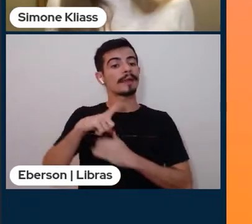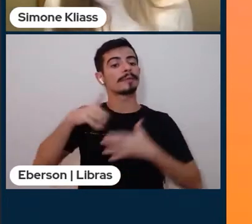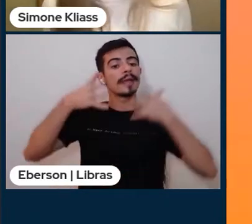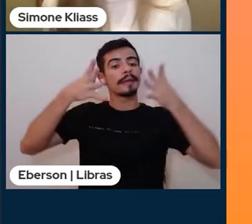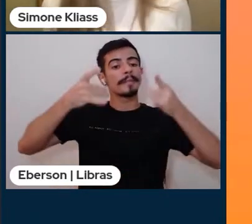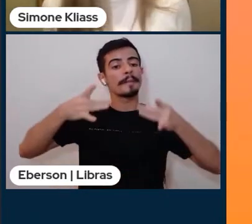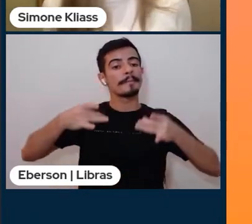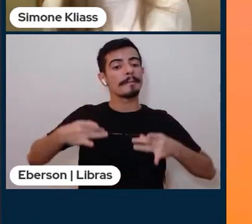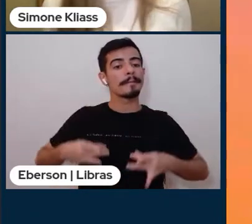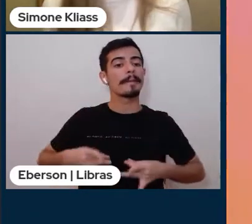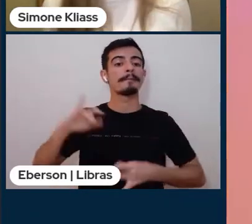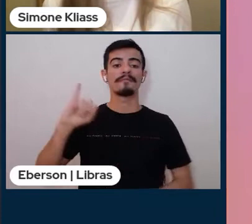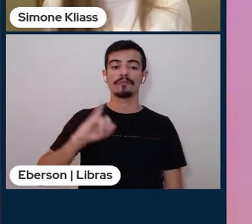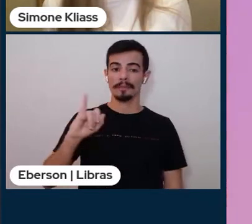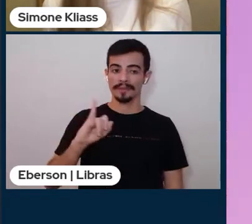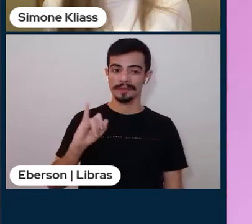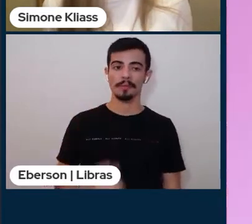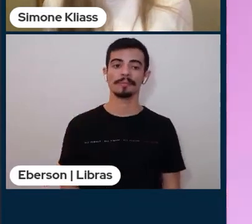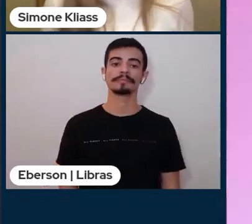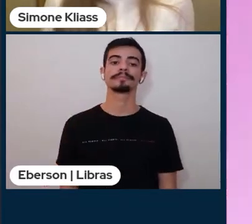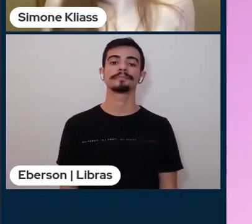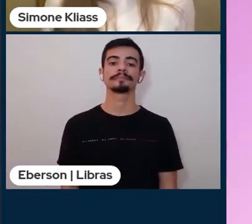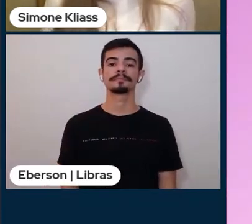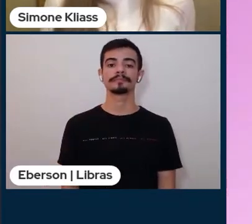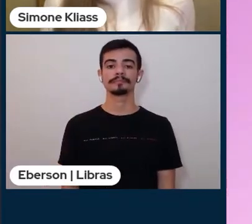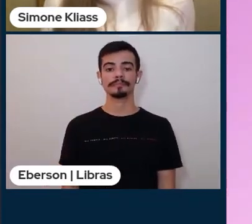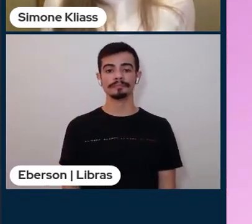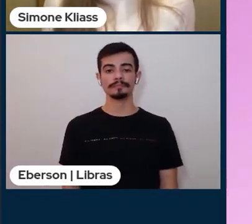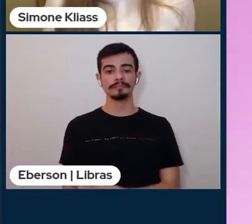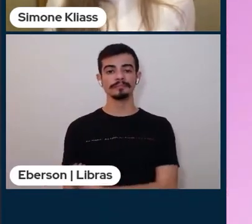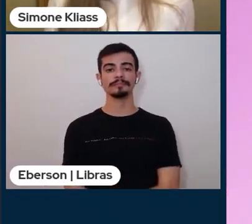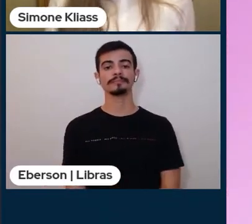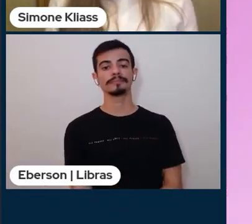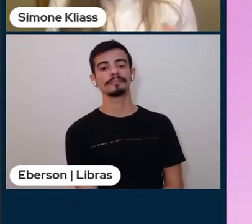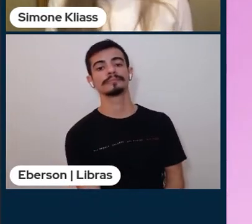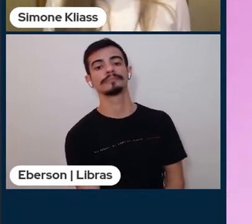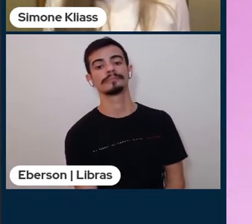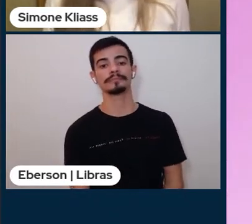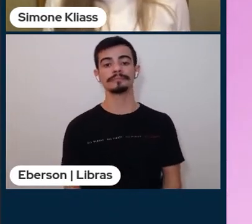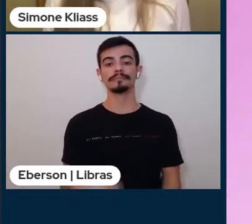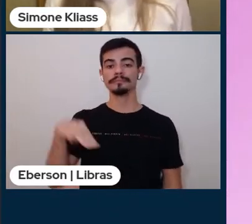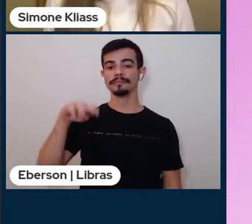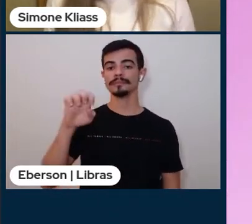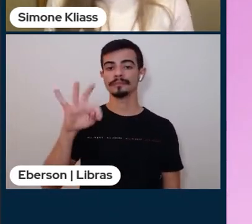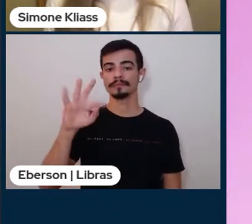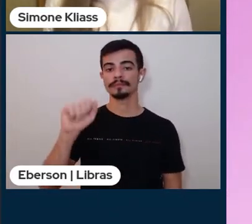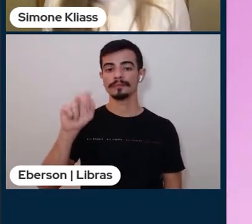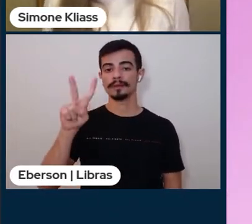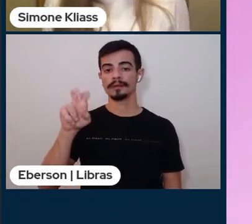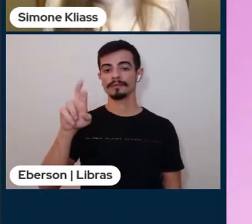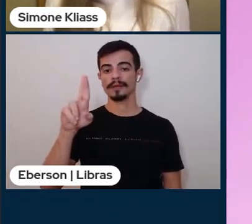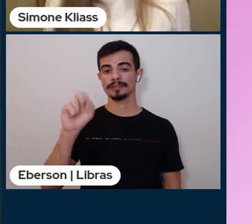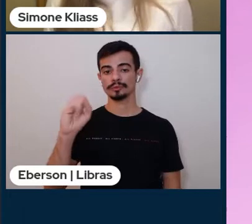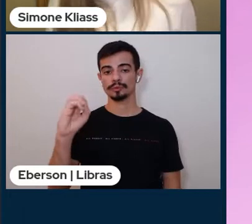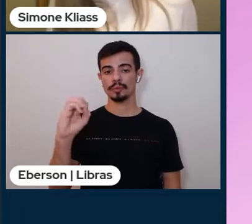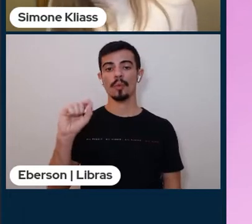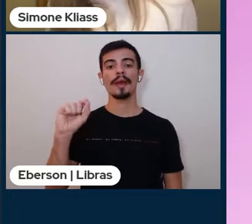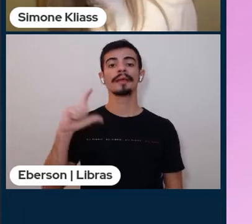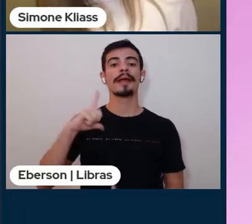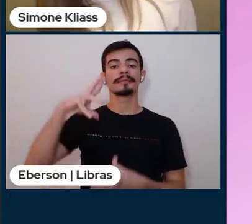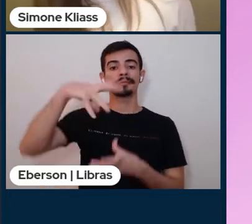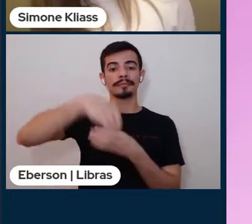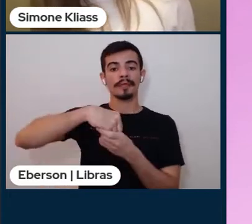para esse metaverso a mata verso é uma rede massiva em ter operado de mundos virtuais 3D